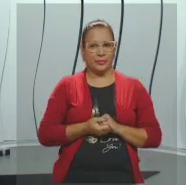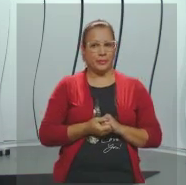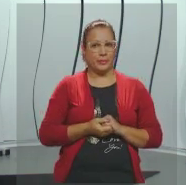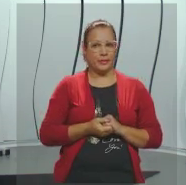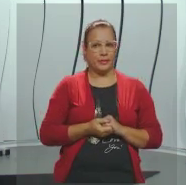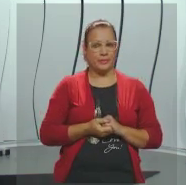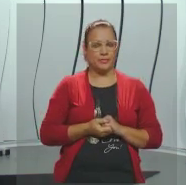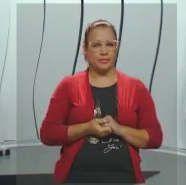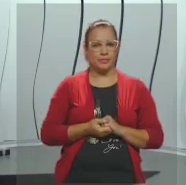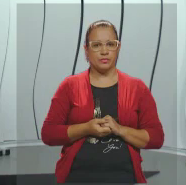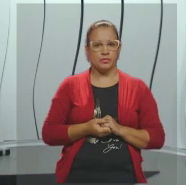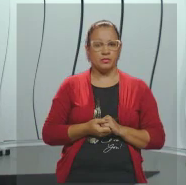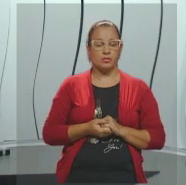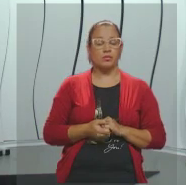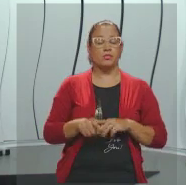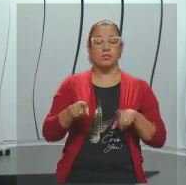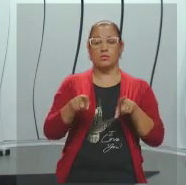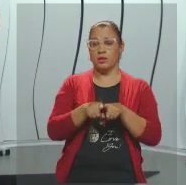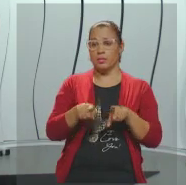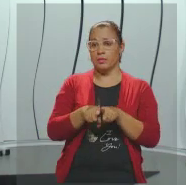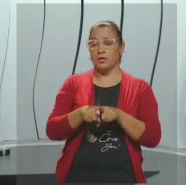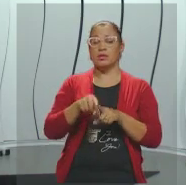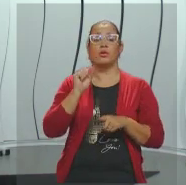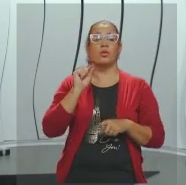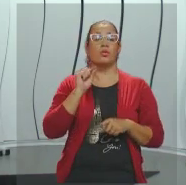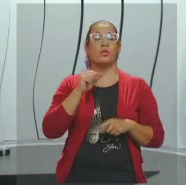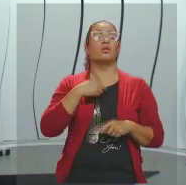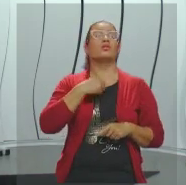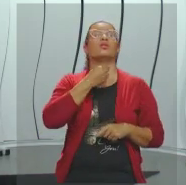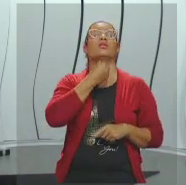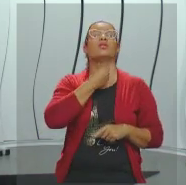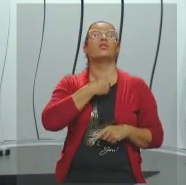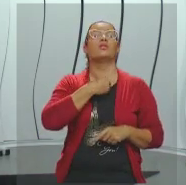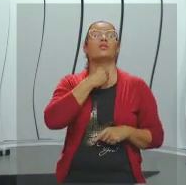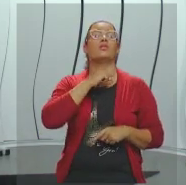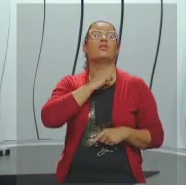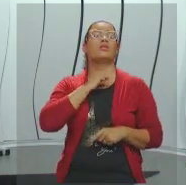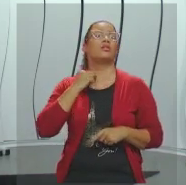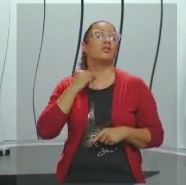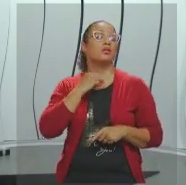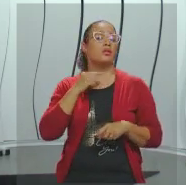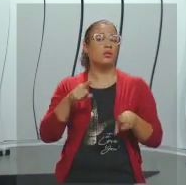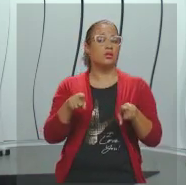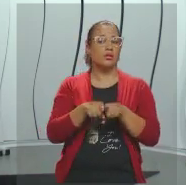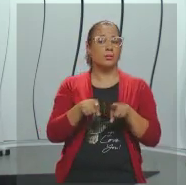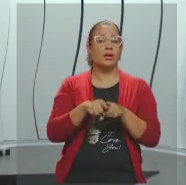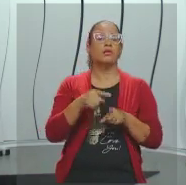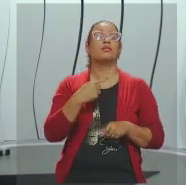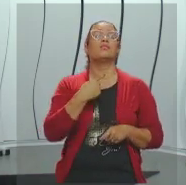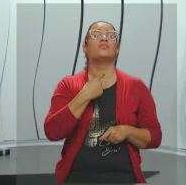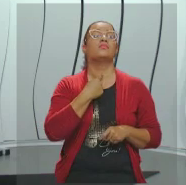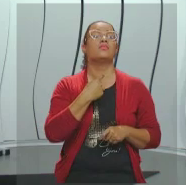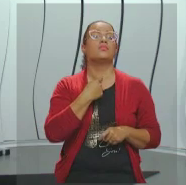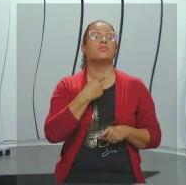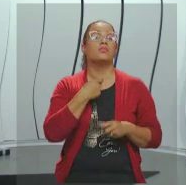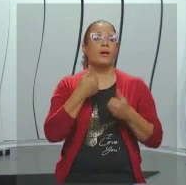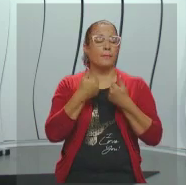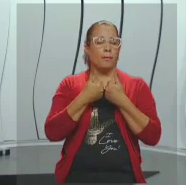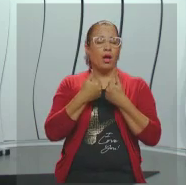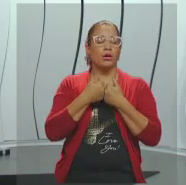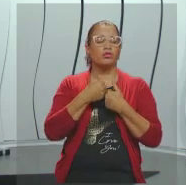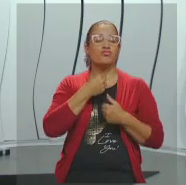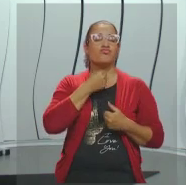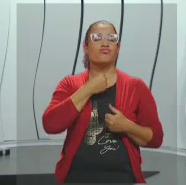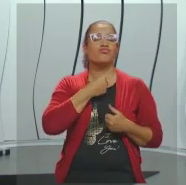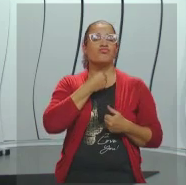Bom, além da epiglote, nós temos nessa região da laringe, aqui também próxima à epiglote,